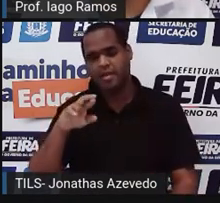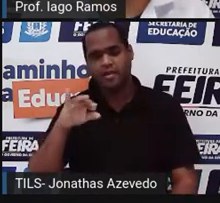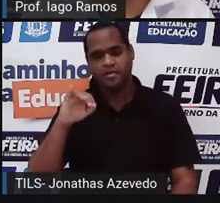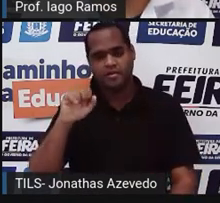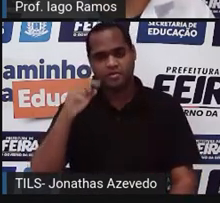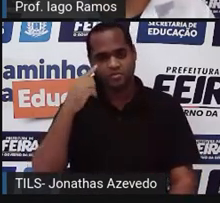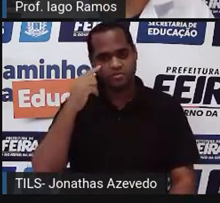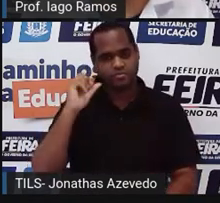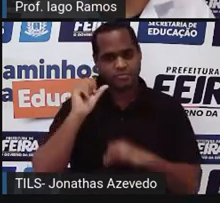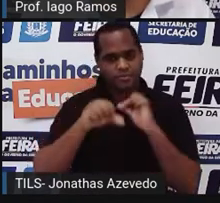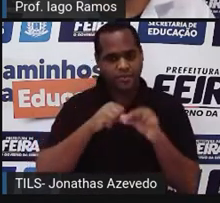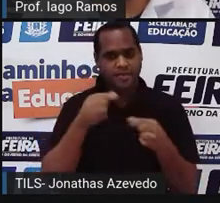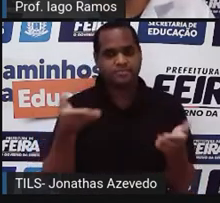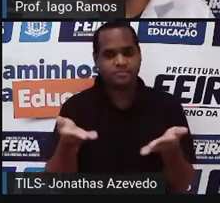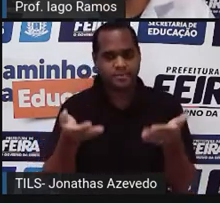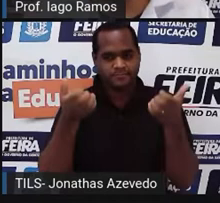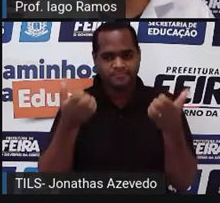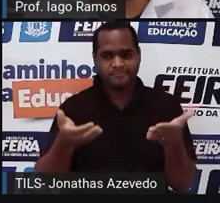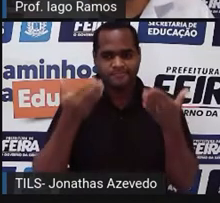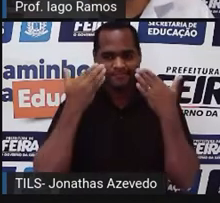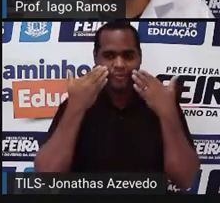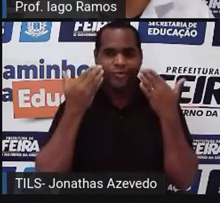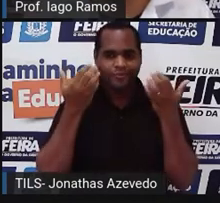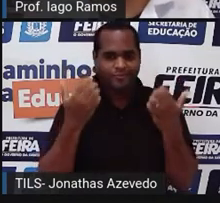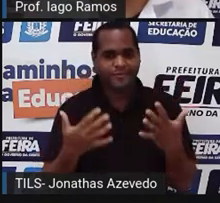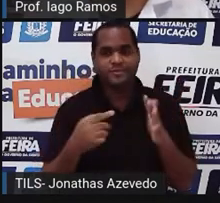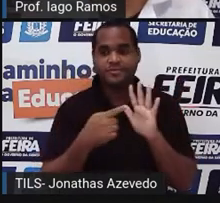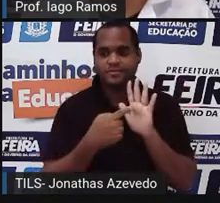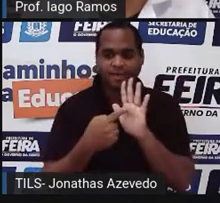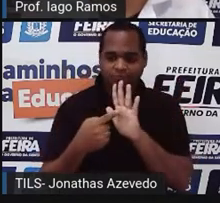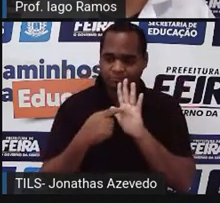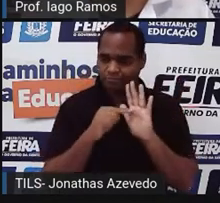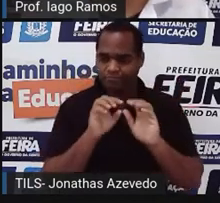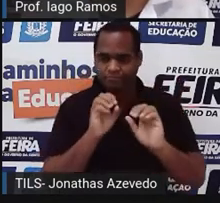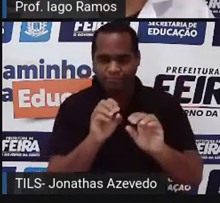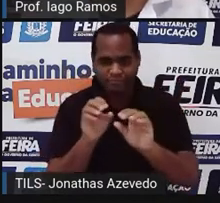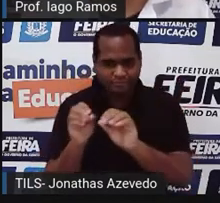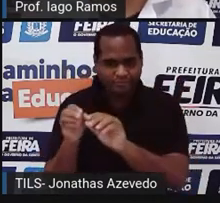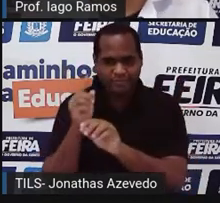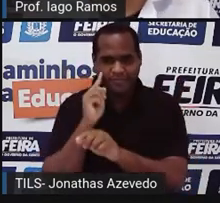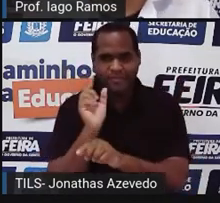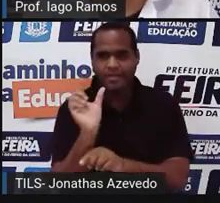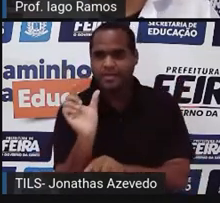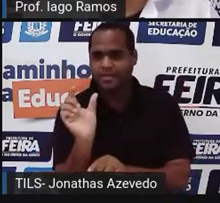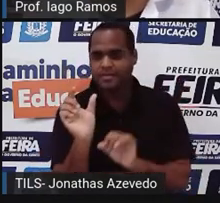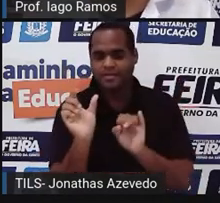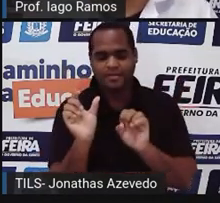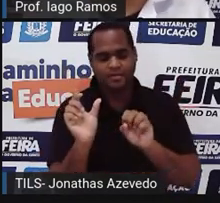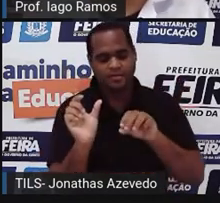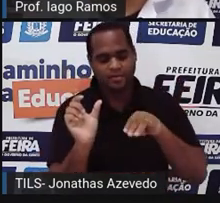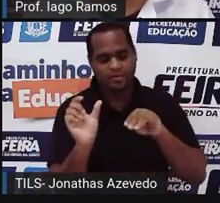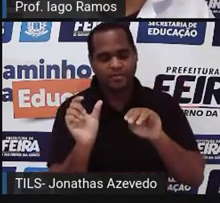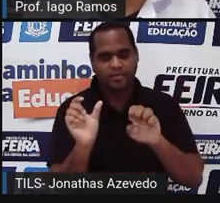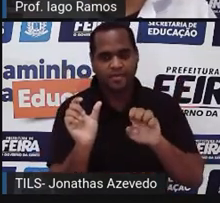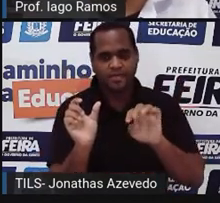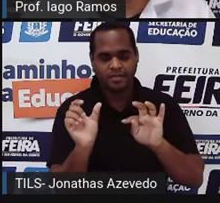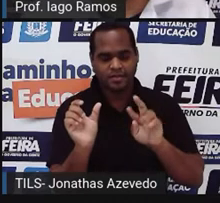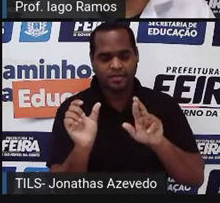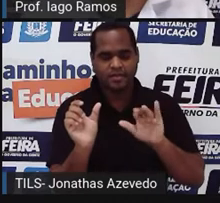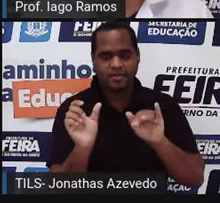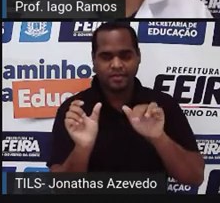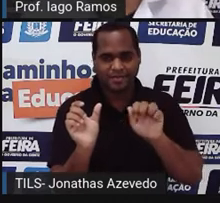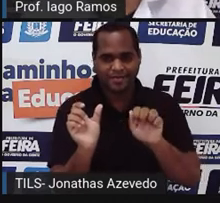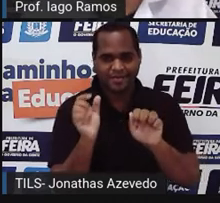aí, retomando algo que eu já te mostrei na outra aula, tá? É que a palavra isometria, se a gente divide ela nessas